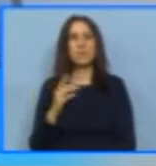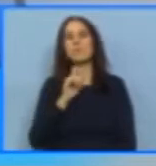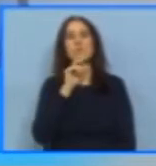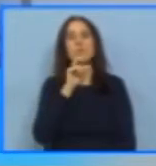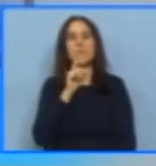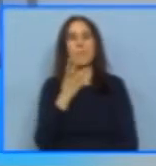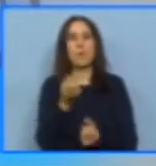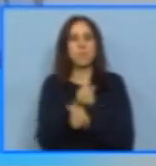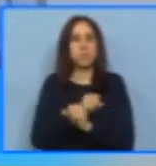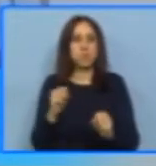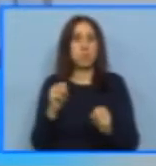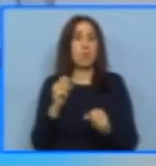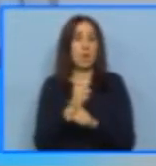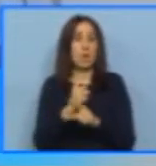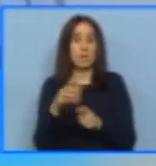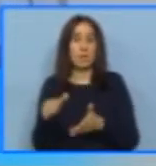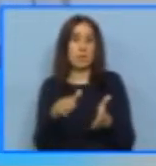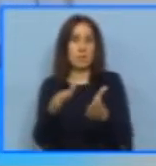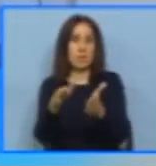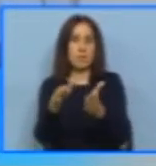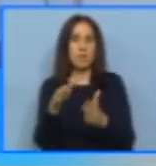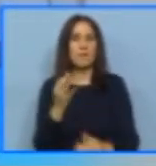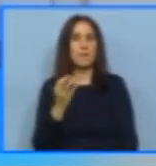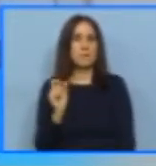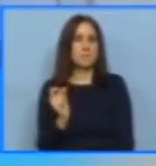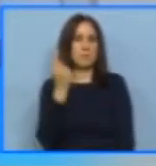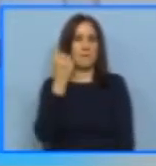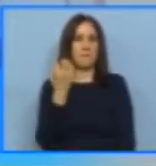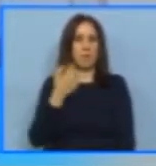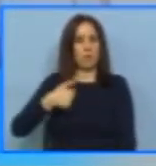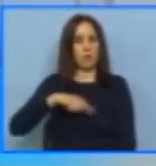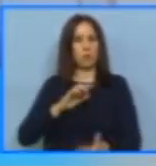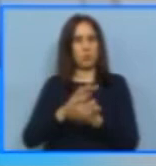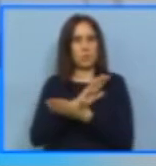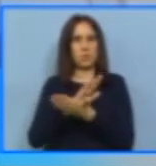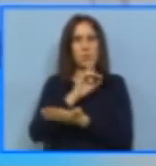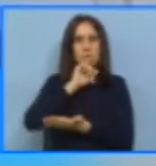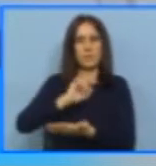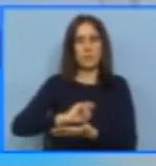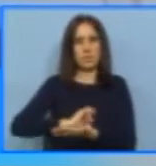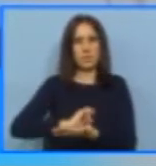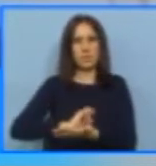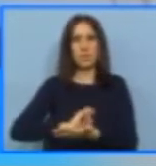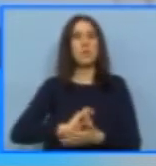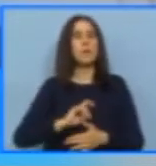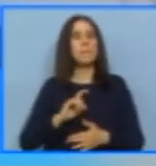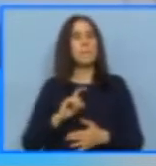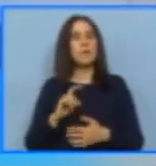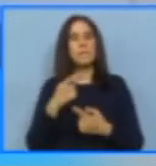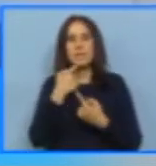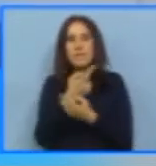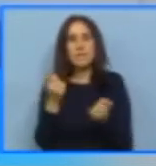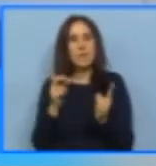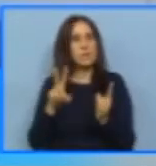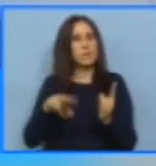haver uma explosão no caminho e, aliás, pela primeira vez também, nós, os jornalistas, fomos avisados para nunca revelar